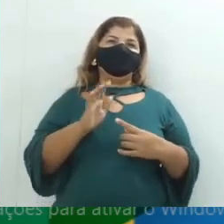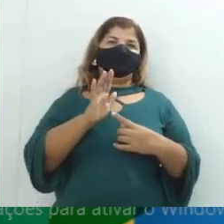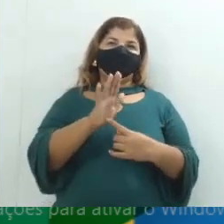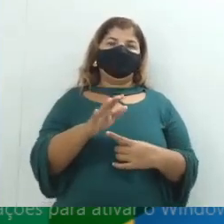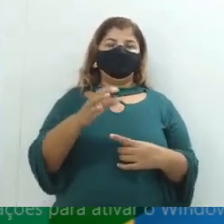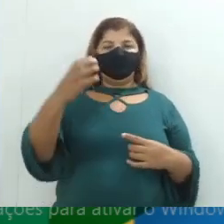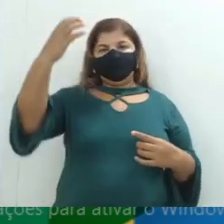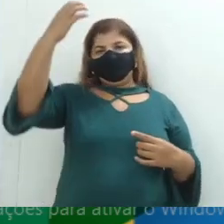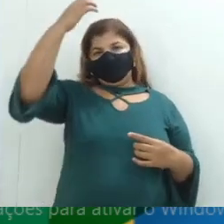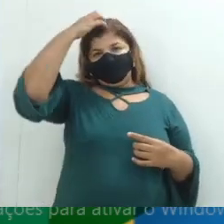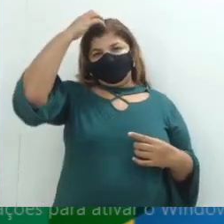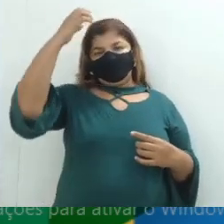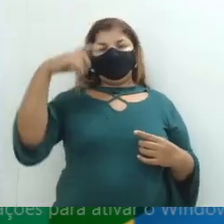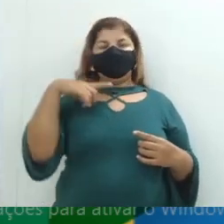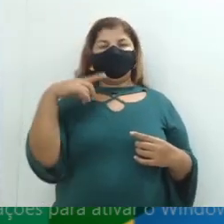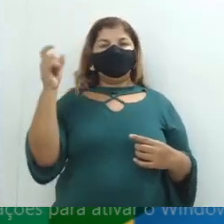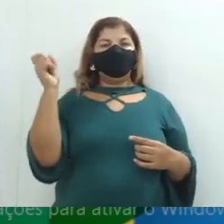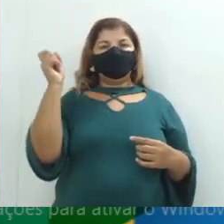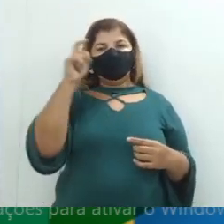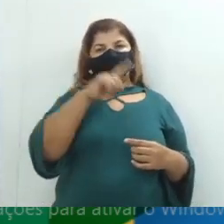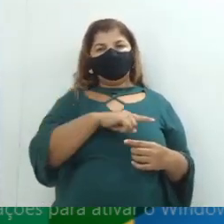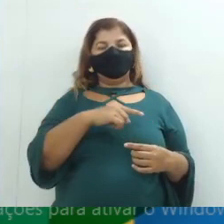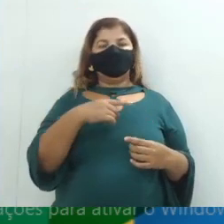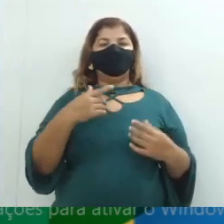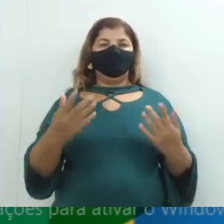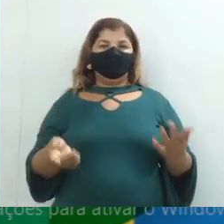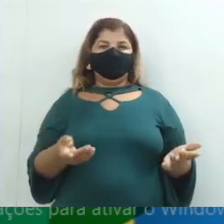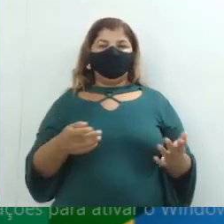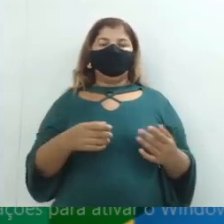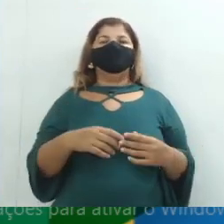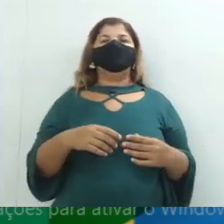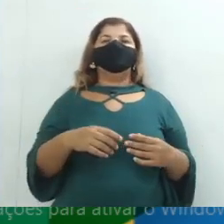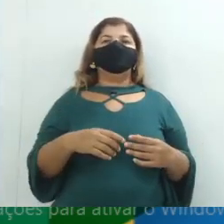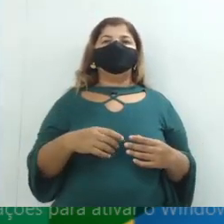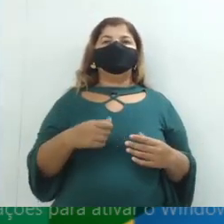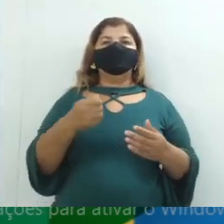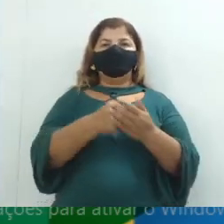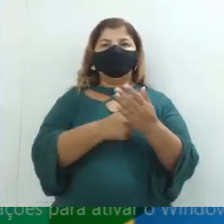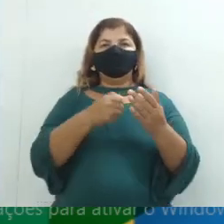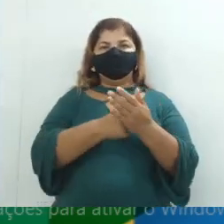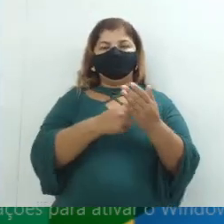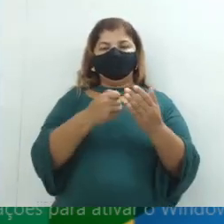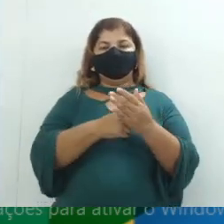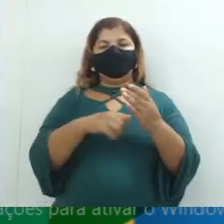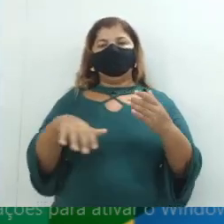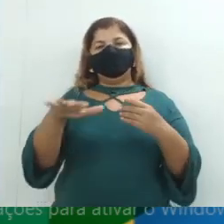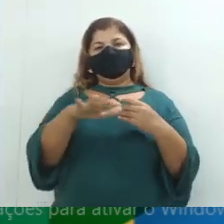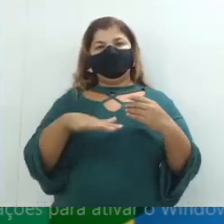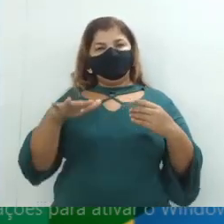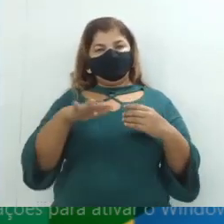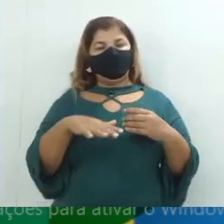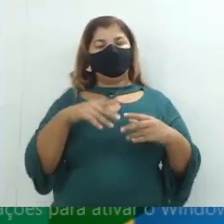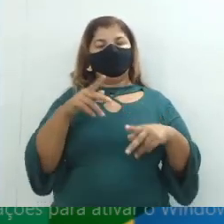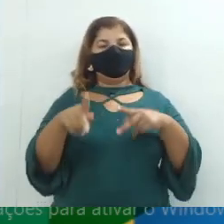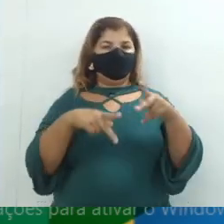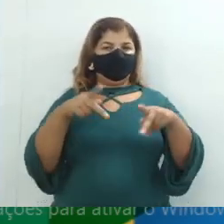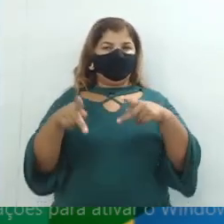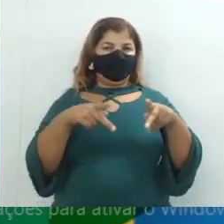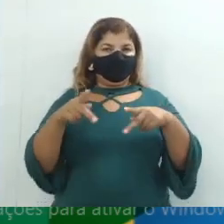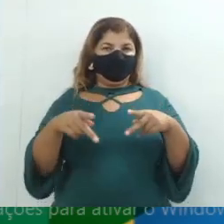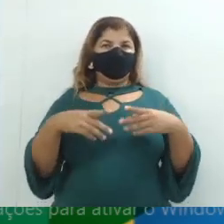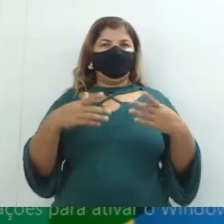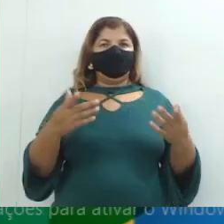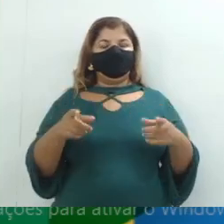príncipes estavam com muitas dificuldades, estavam sendo cobrados das suas populações, dos seus povos, e aí